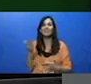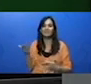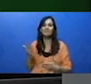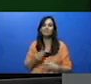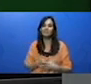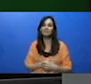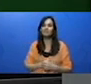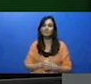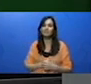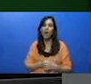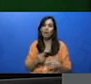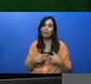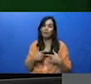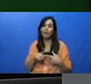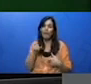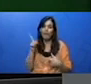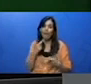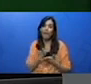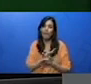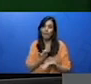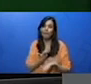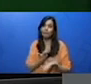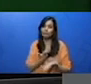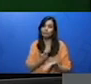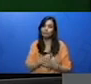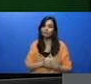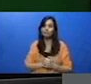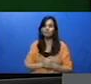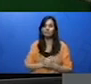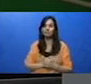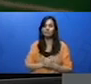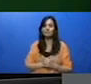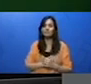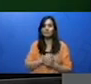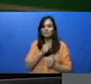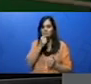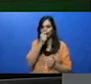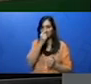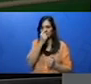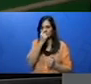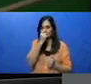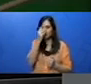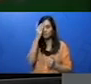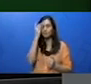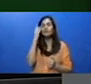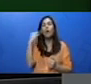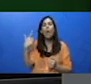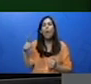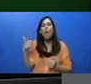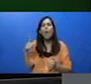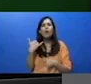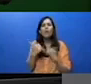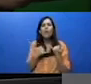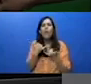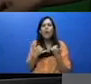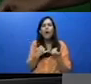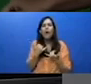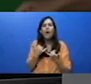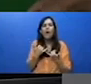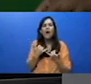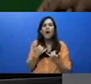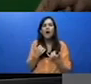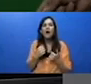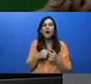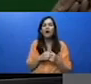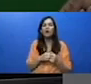quem deveria ter marcado o ponto era ela, certo? E tem mais uma jogada para nós corrigirmos, olha, lá